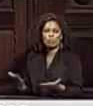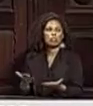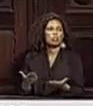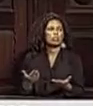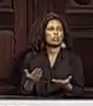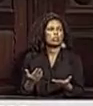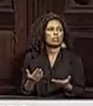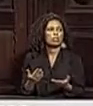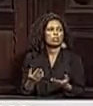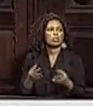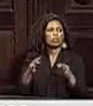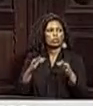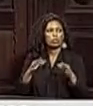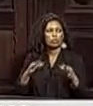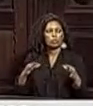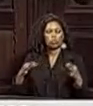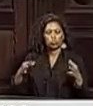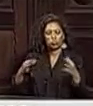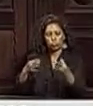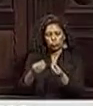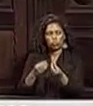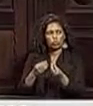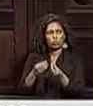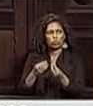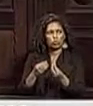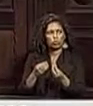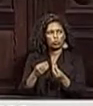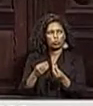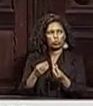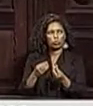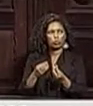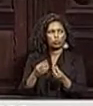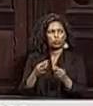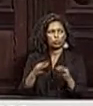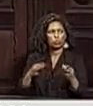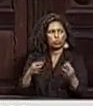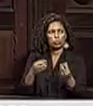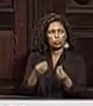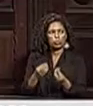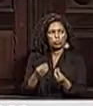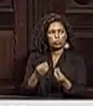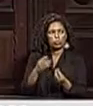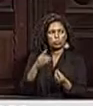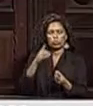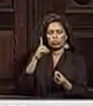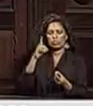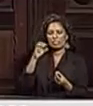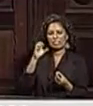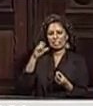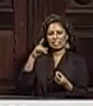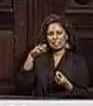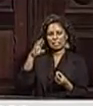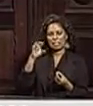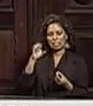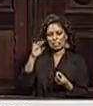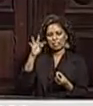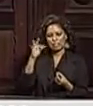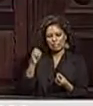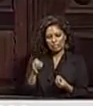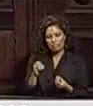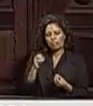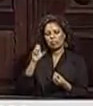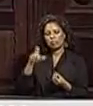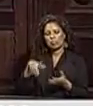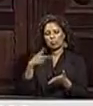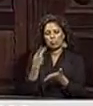assim, toda a lógica do Repetro, toda a lógica do Repetro, a meu ver, é nociva à economia nacional e à